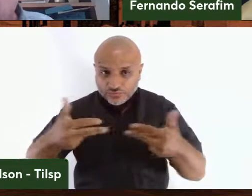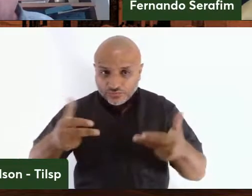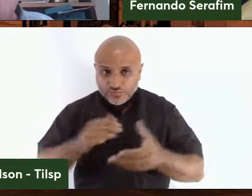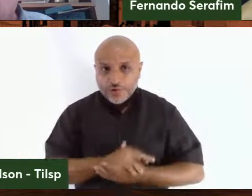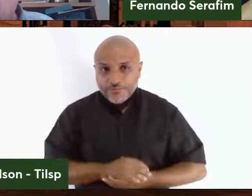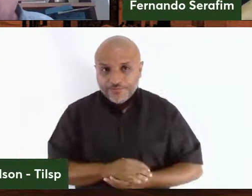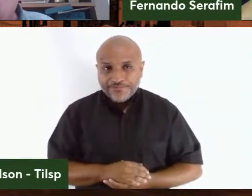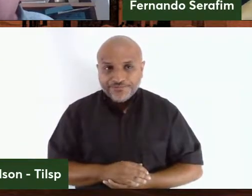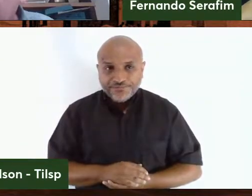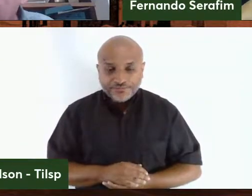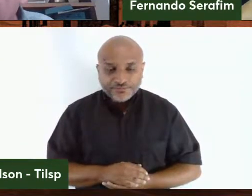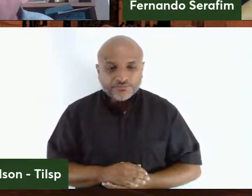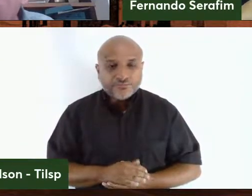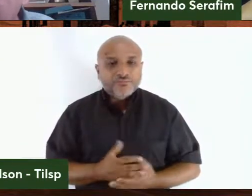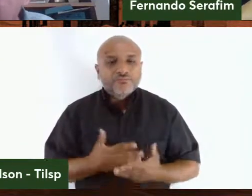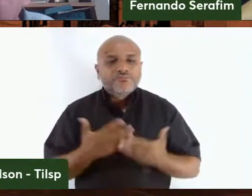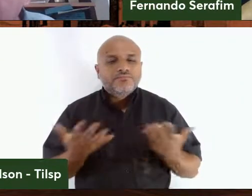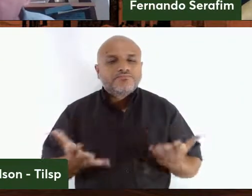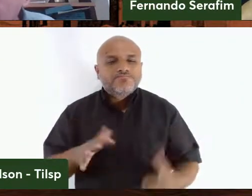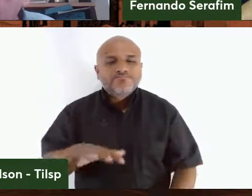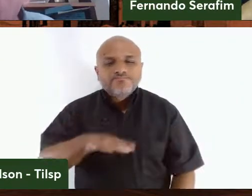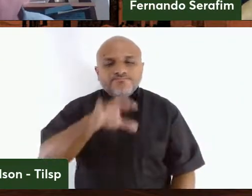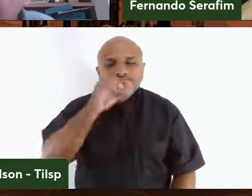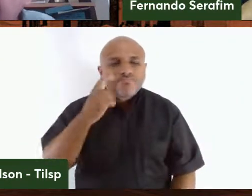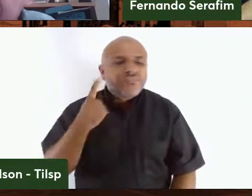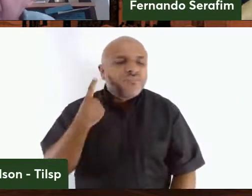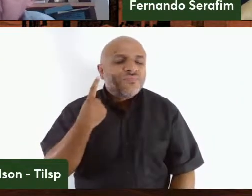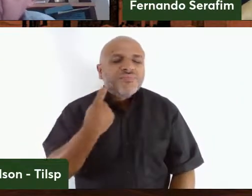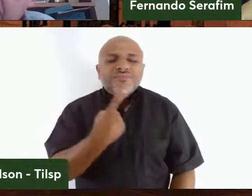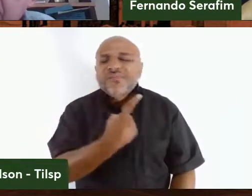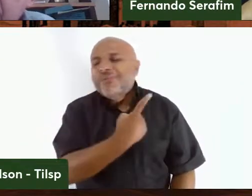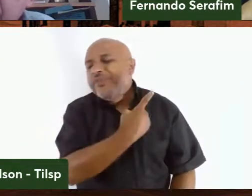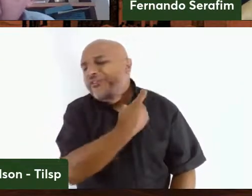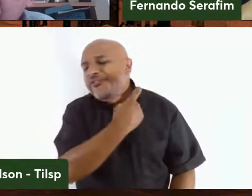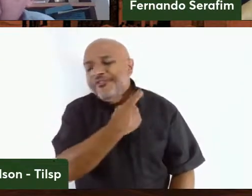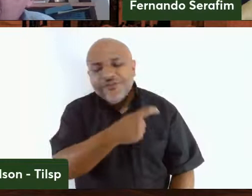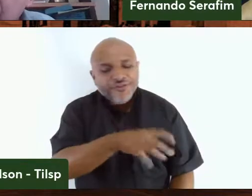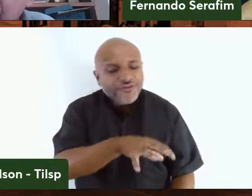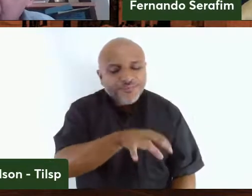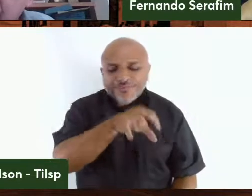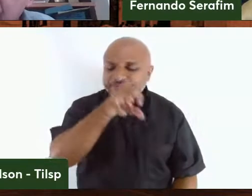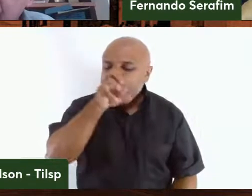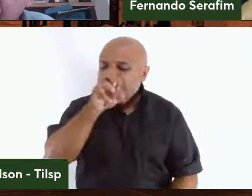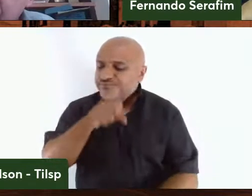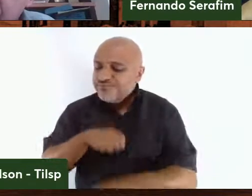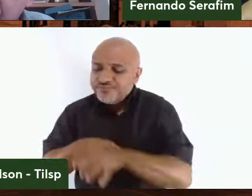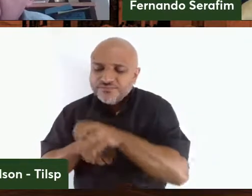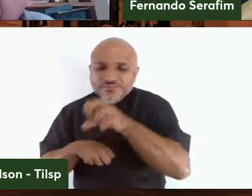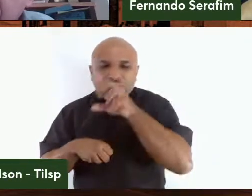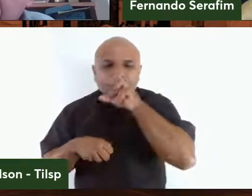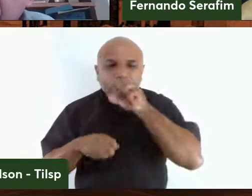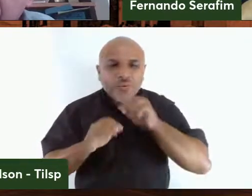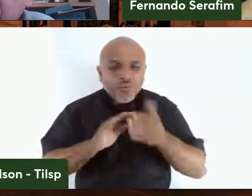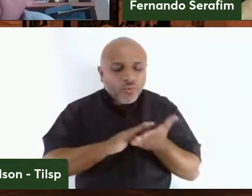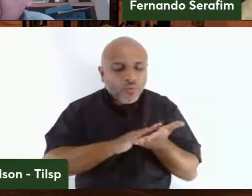Então, o perfume, né? Os aromas, o enlevo.